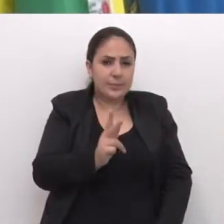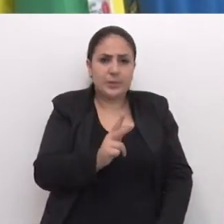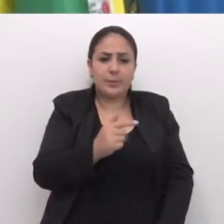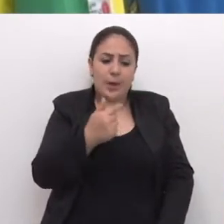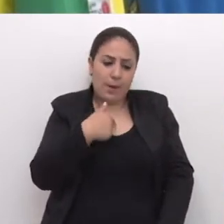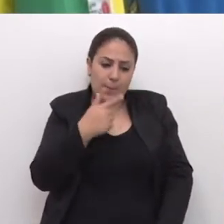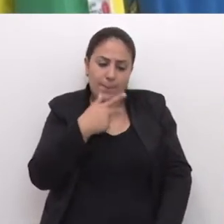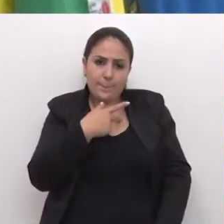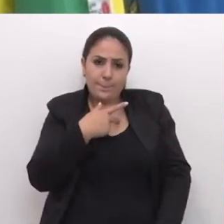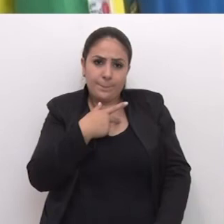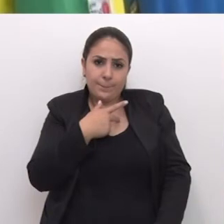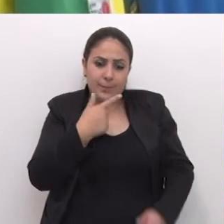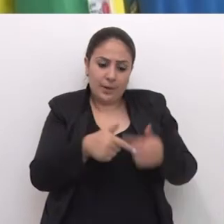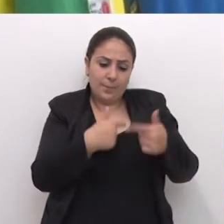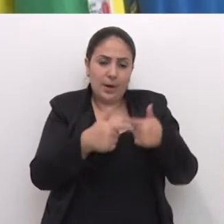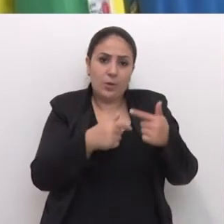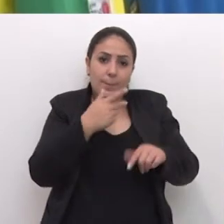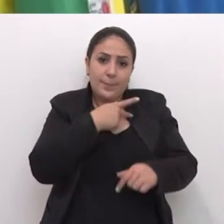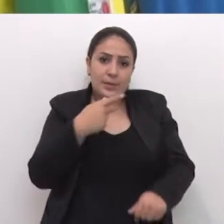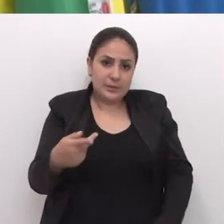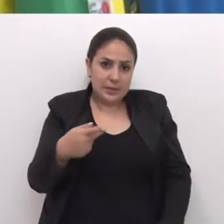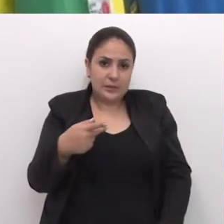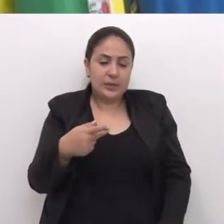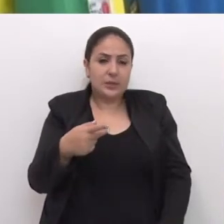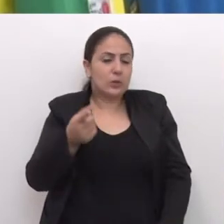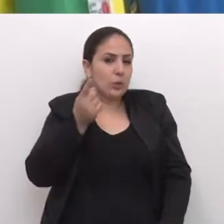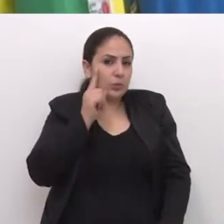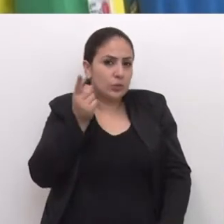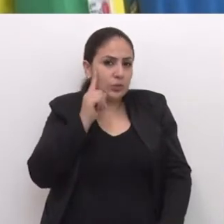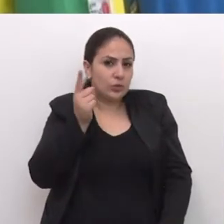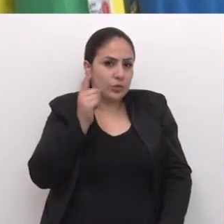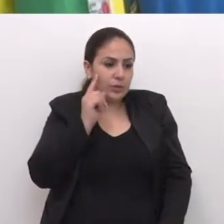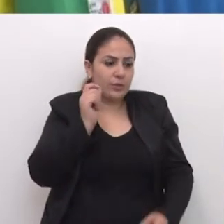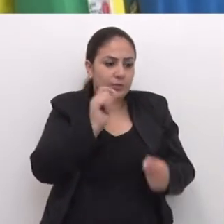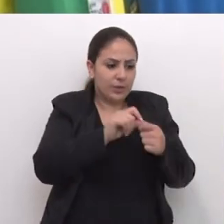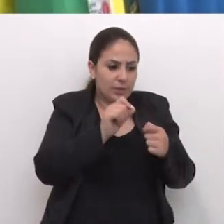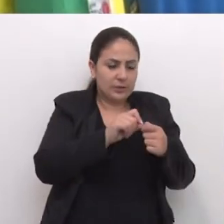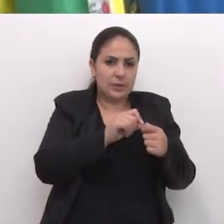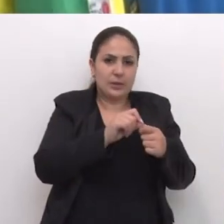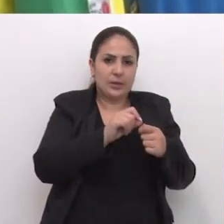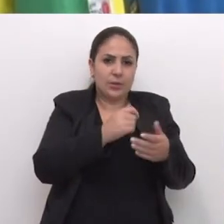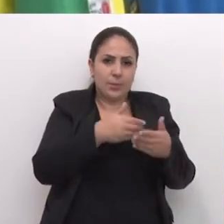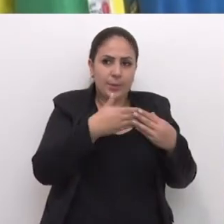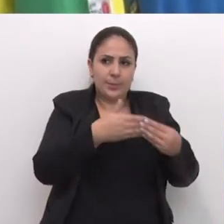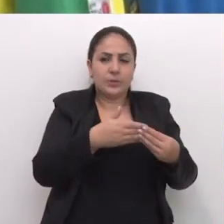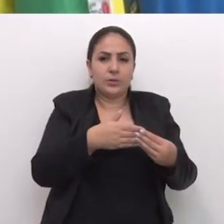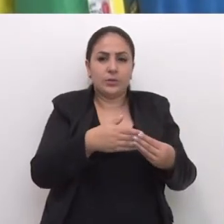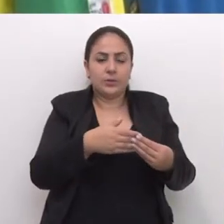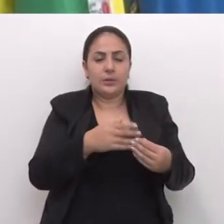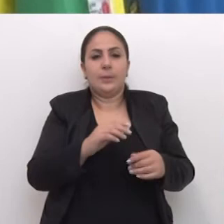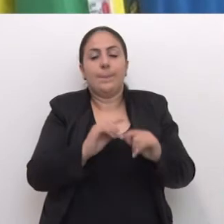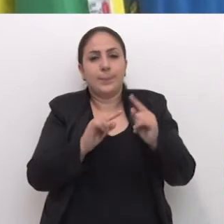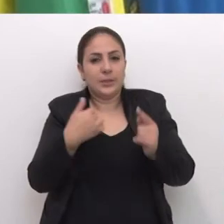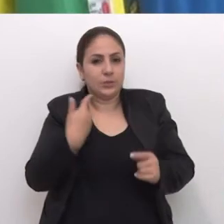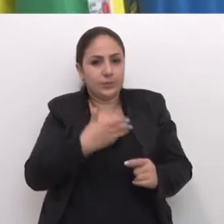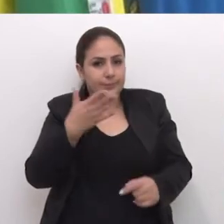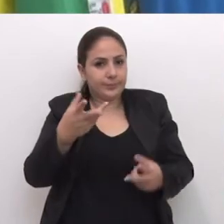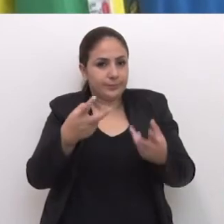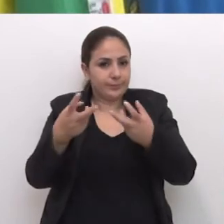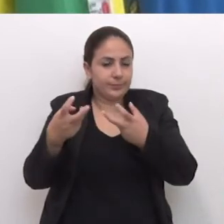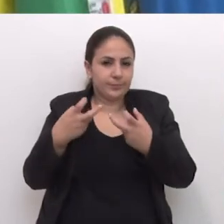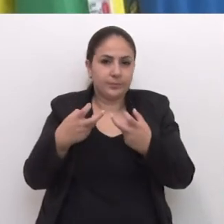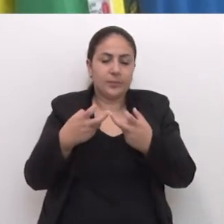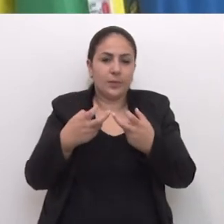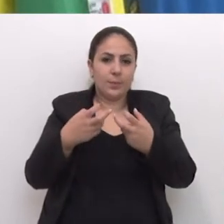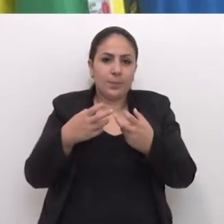honra, então é o meu trabalho hoje também como presidente de honra. Claro, o dia a dia é feito por outras pessoas. Então também entendemos